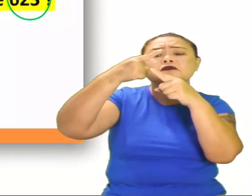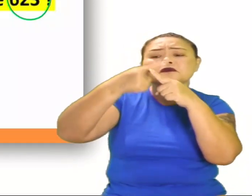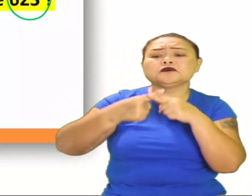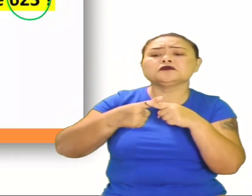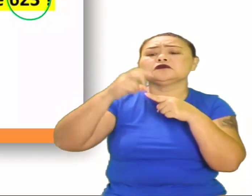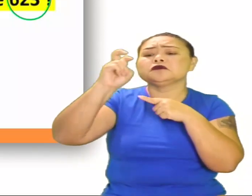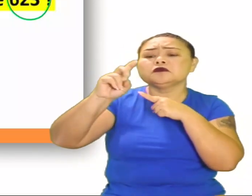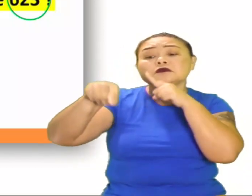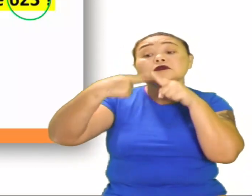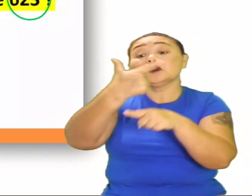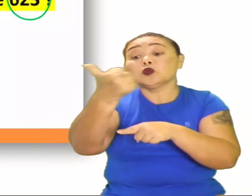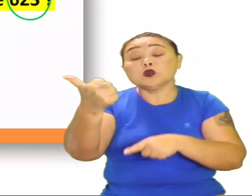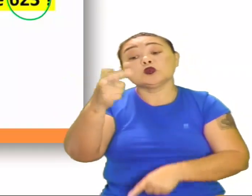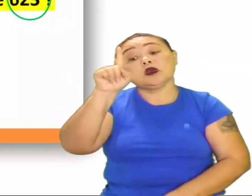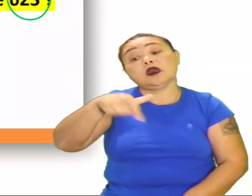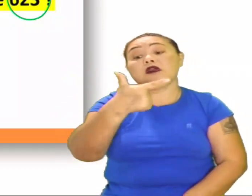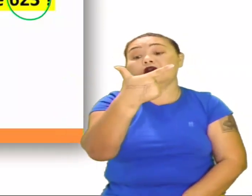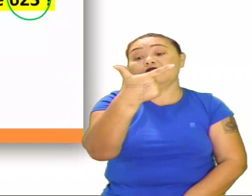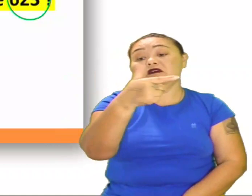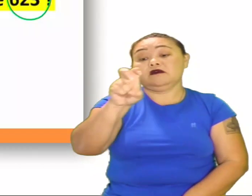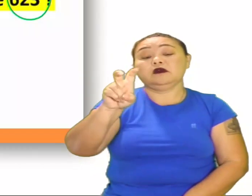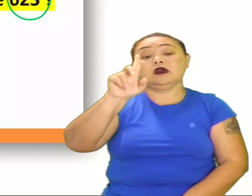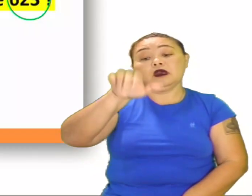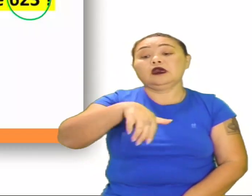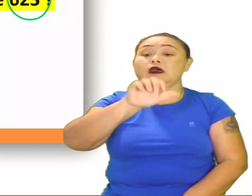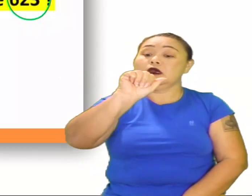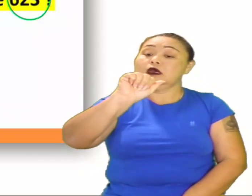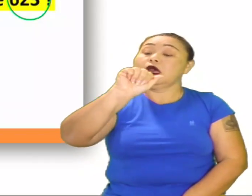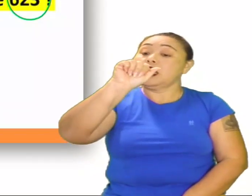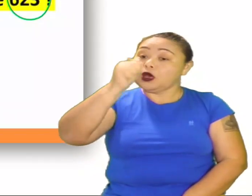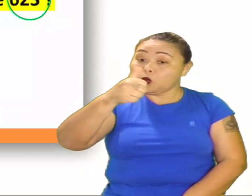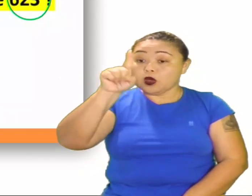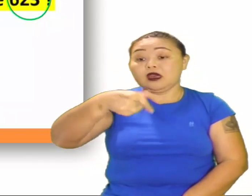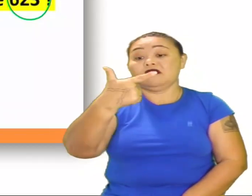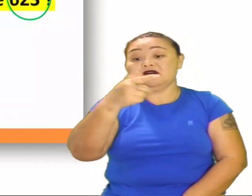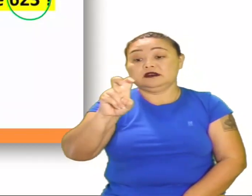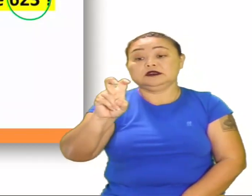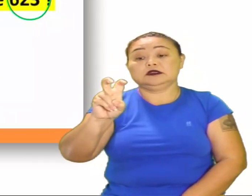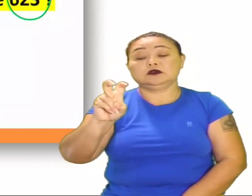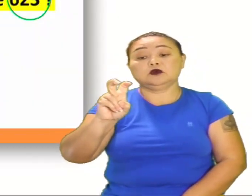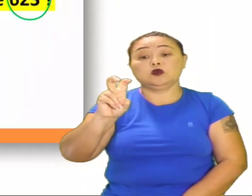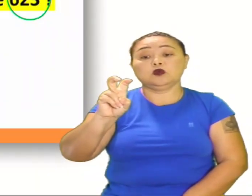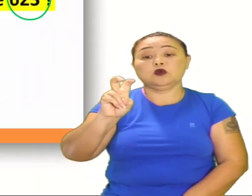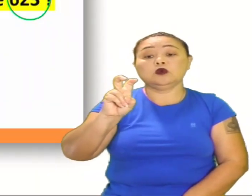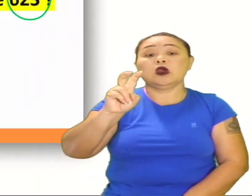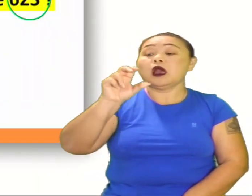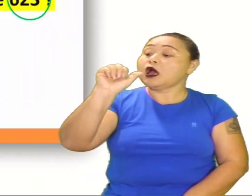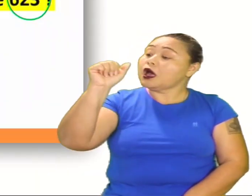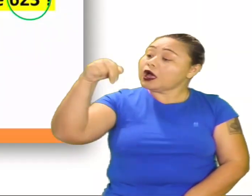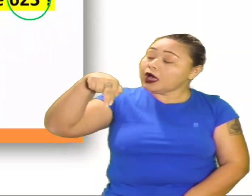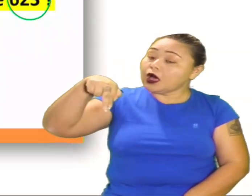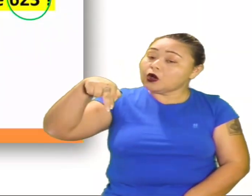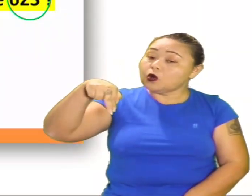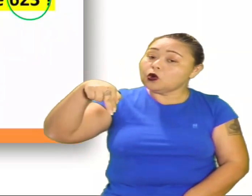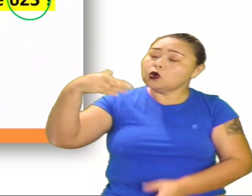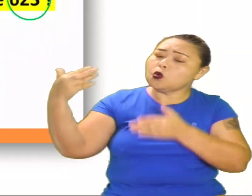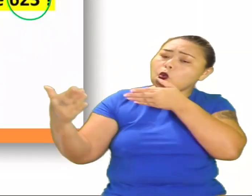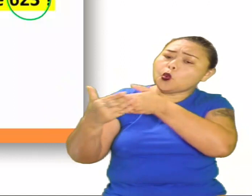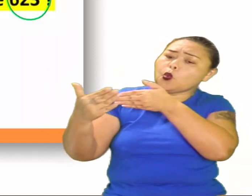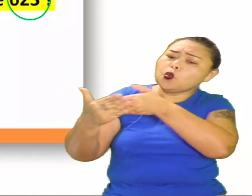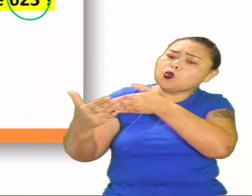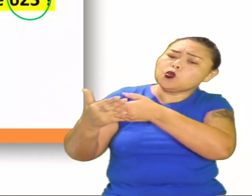5 depois do 21? 25. Então o meu A1? É 25. 25. Quem é o meu AN? Ou seja, o meu